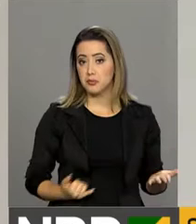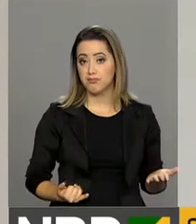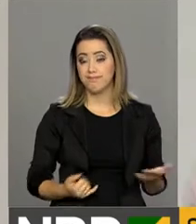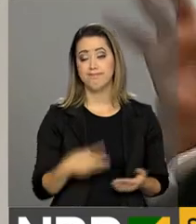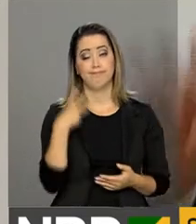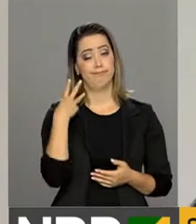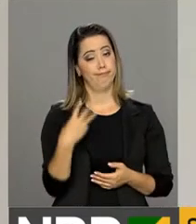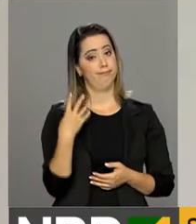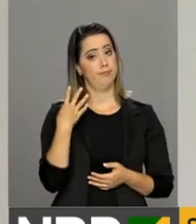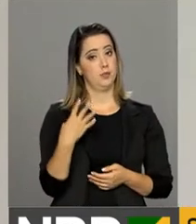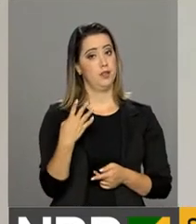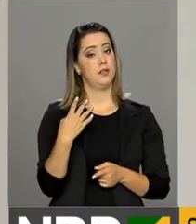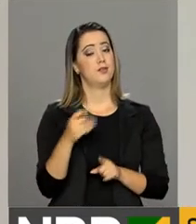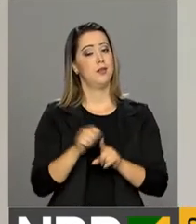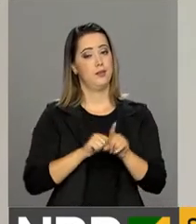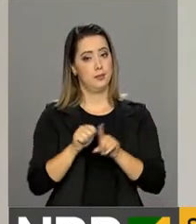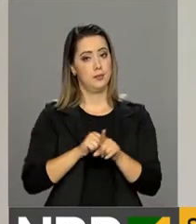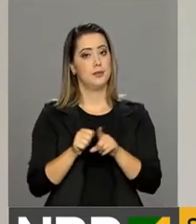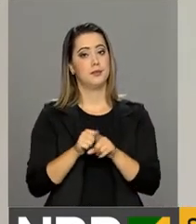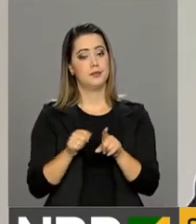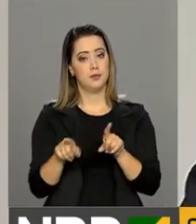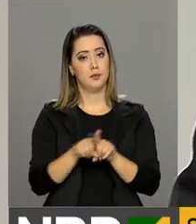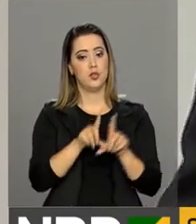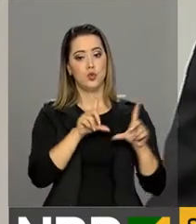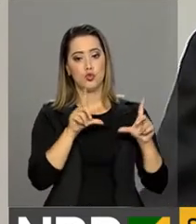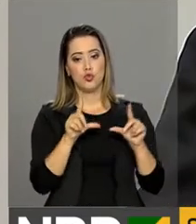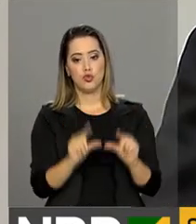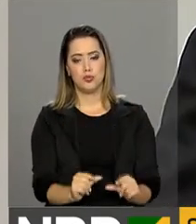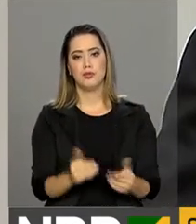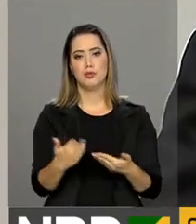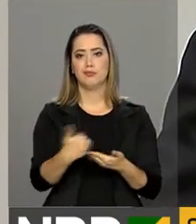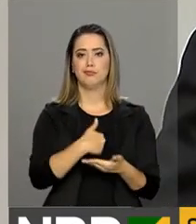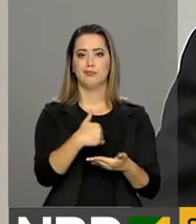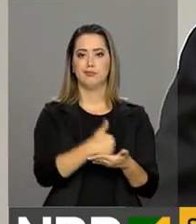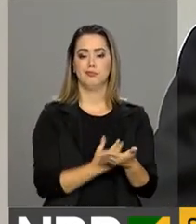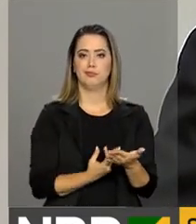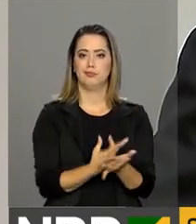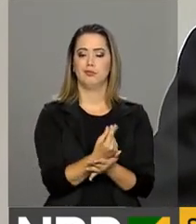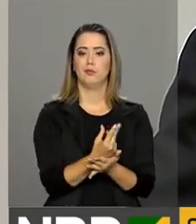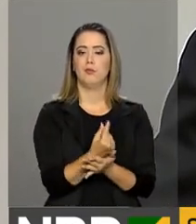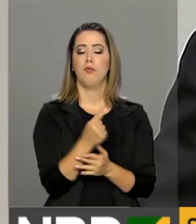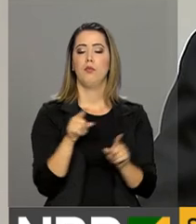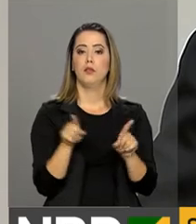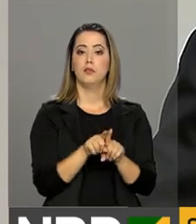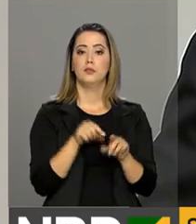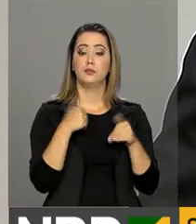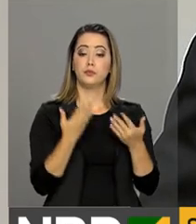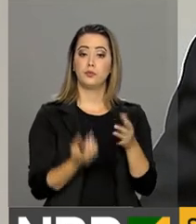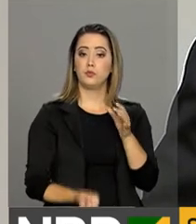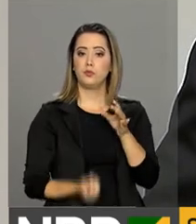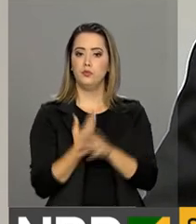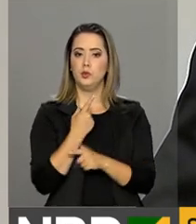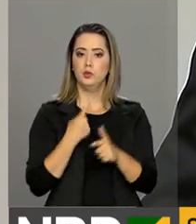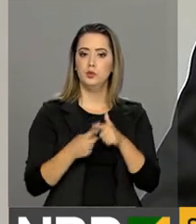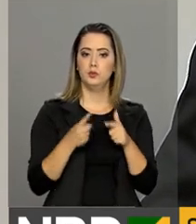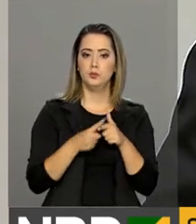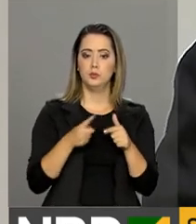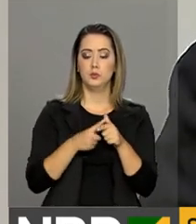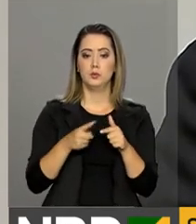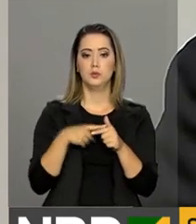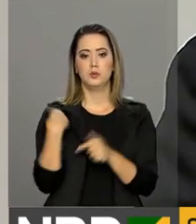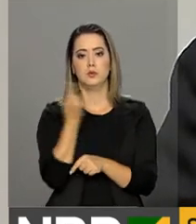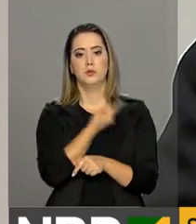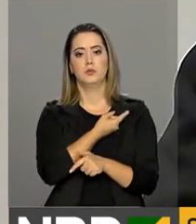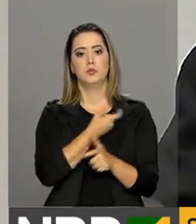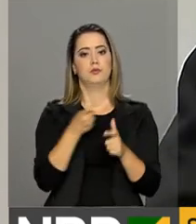três quatro meses que fez também cair arrecadação e isto criou um grande problema para o